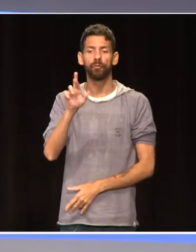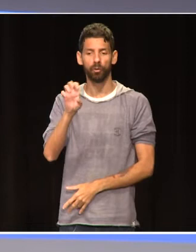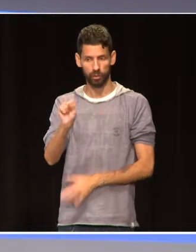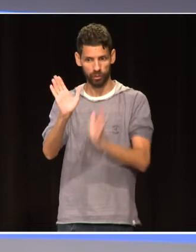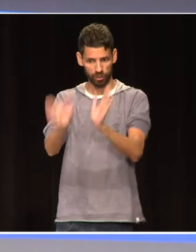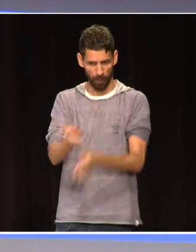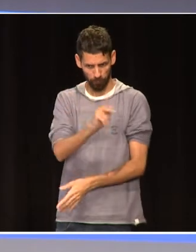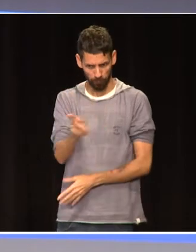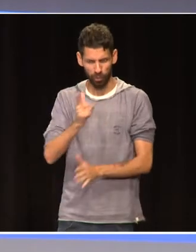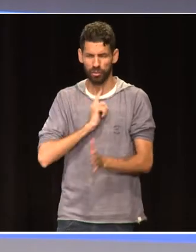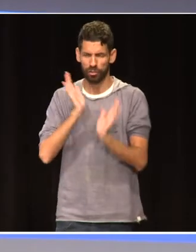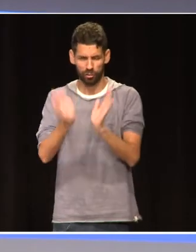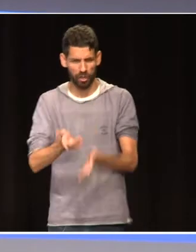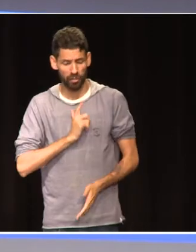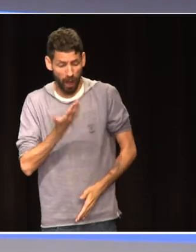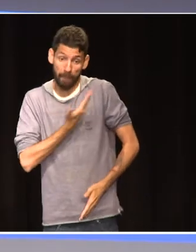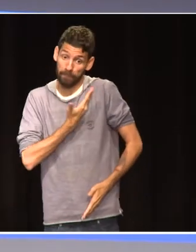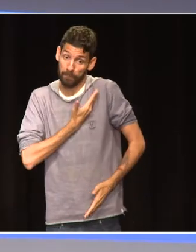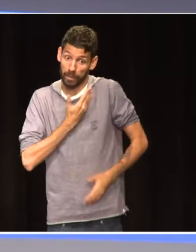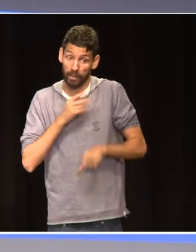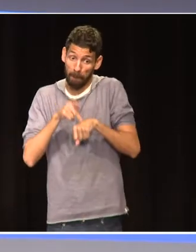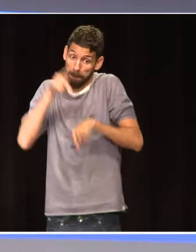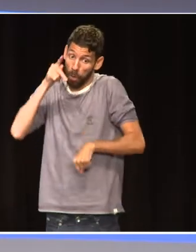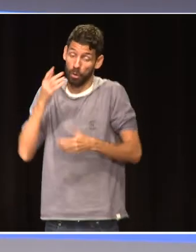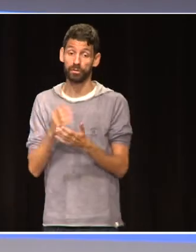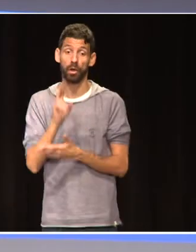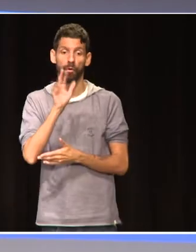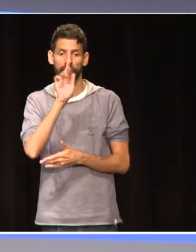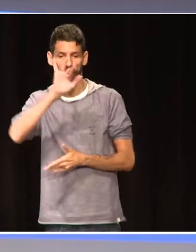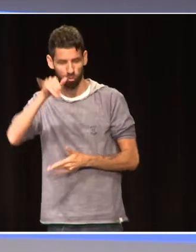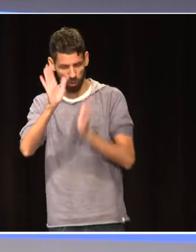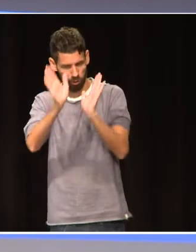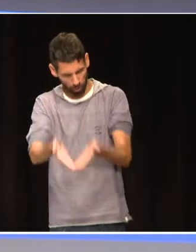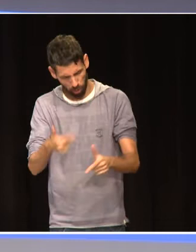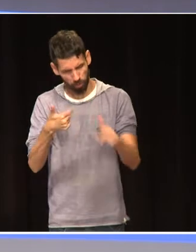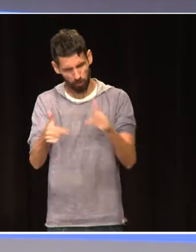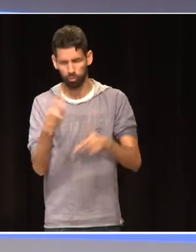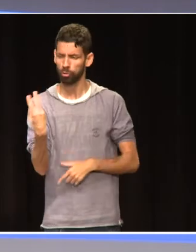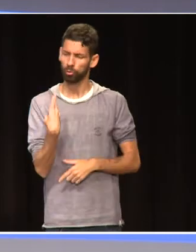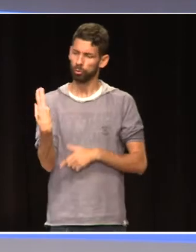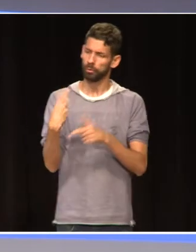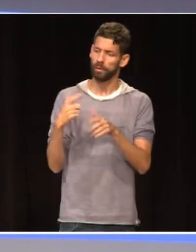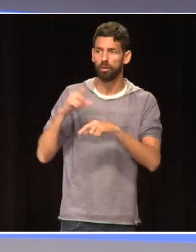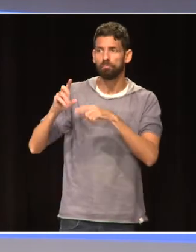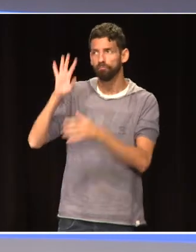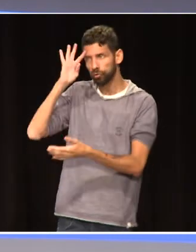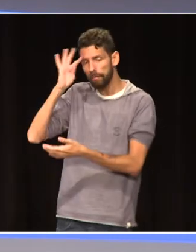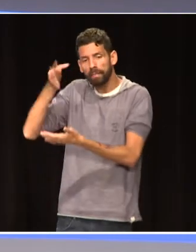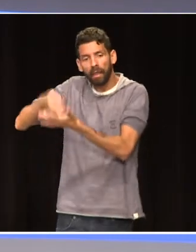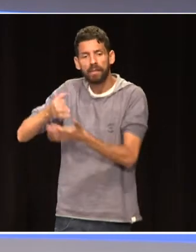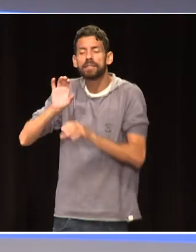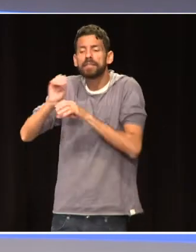ela foi minha colega de pós-graduação lá na UFRJ. Então, enquanto eu estava desenvolvendo uma tese de ensino